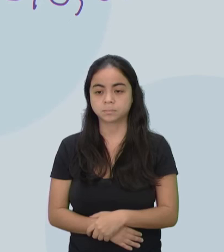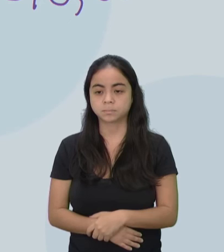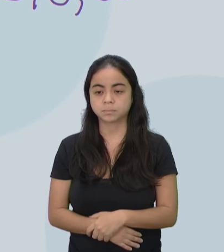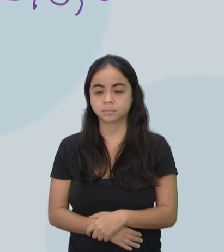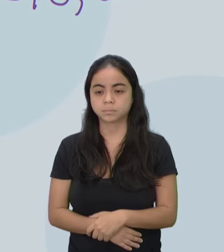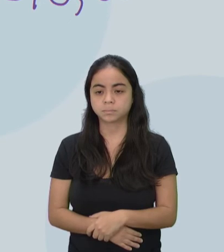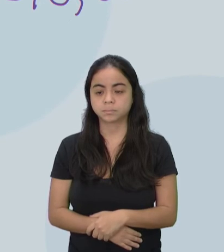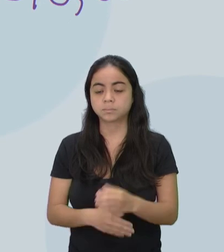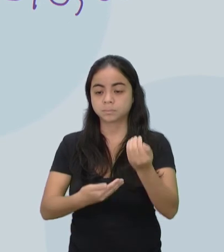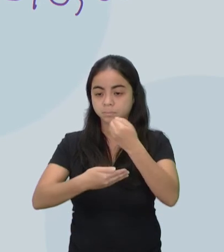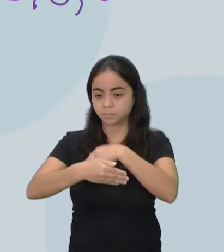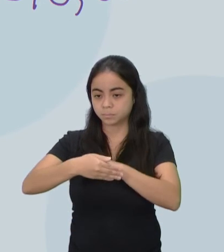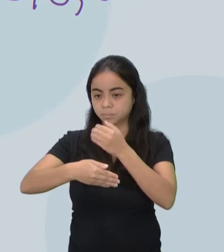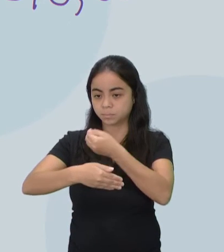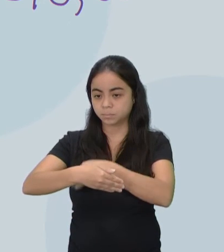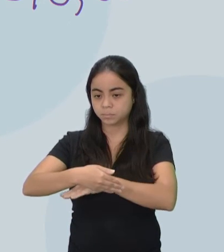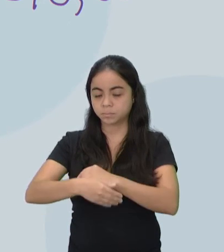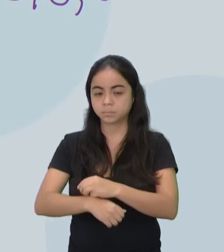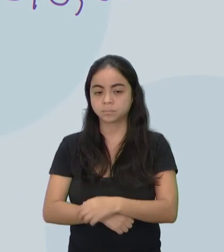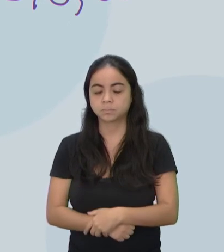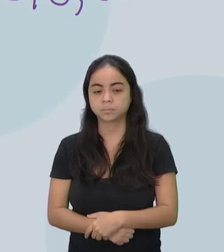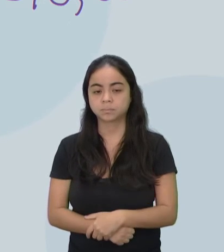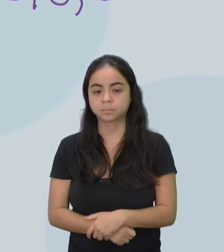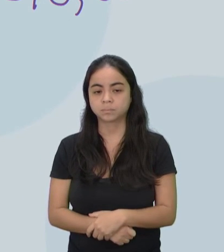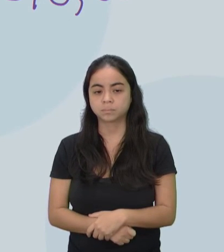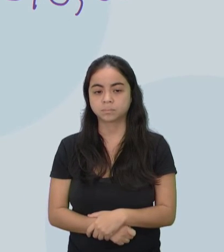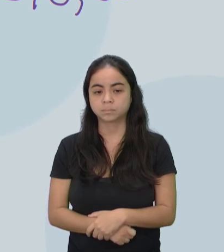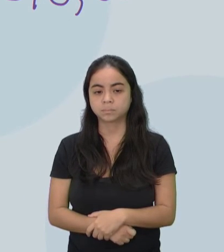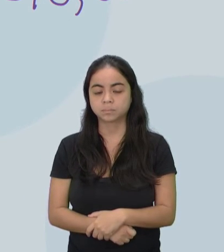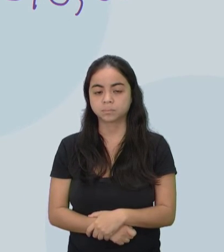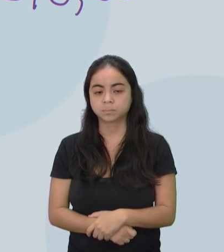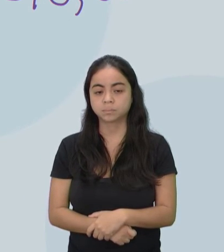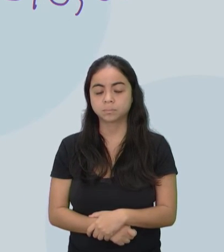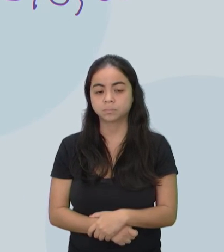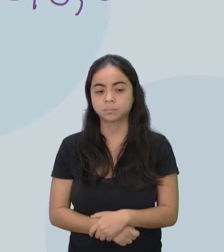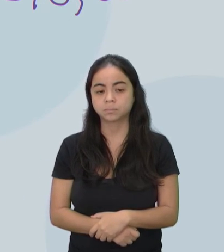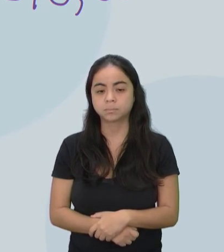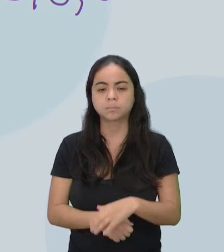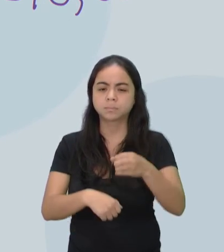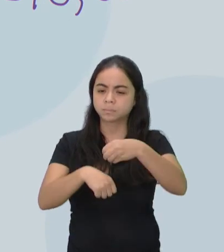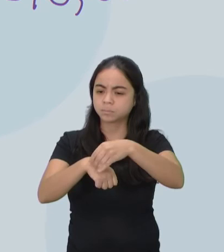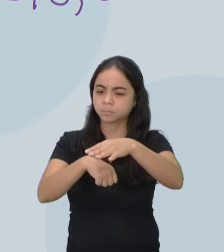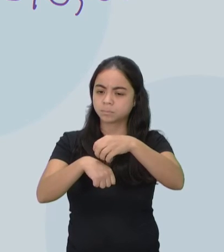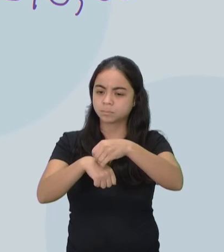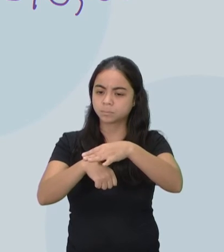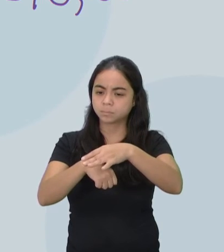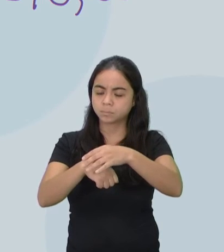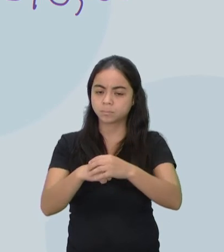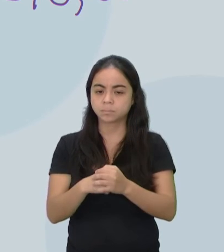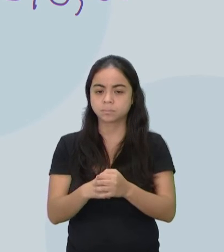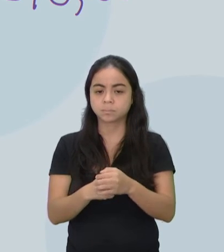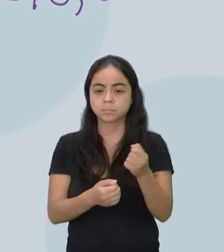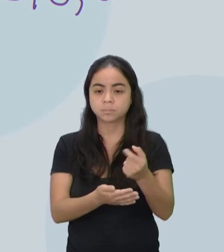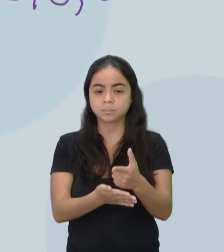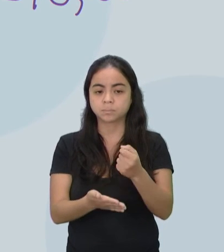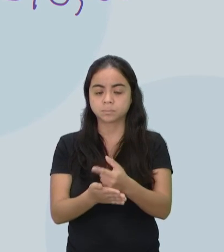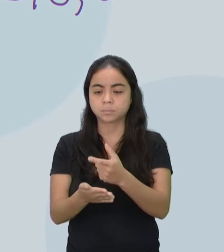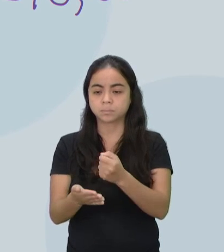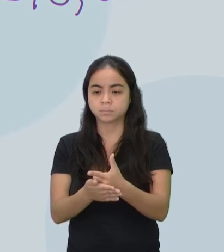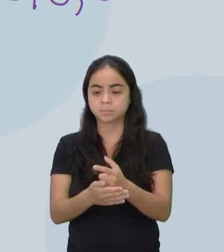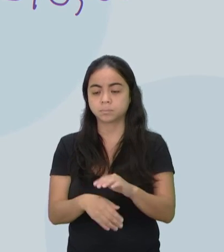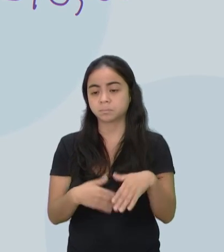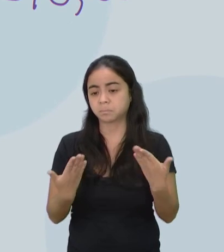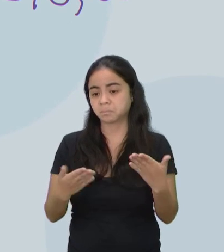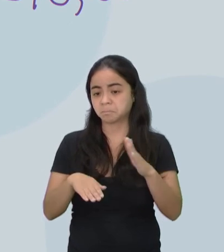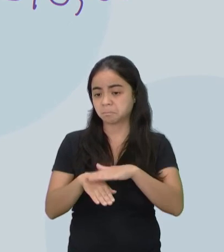gente vai guardar aí é R$210. E qual é a sugestão de gasto que sobra? O que, que